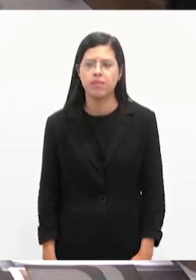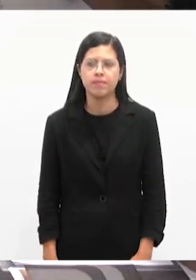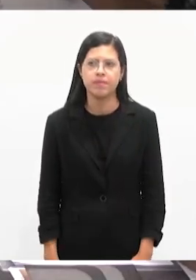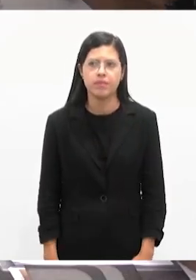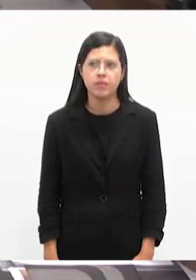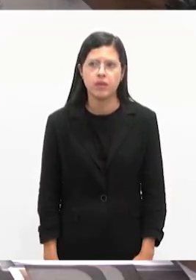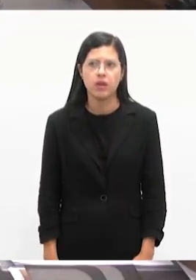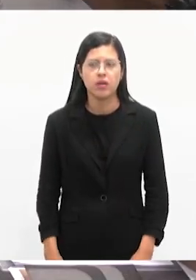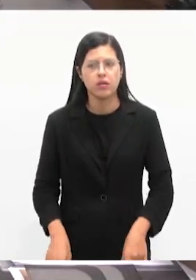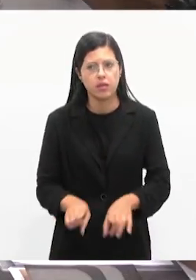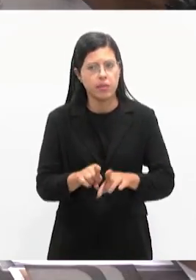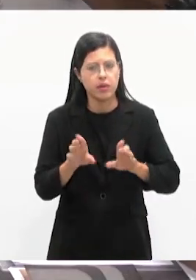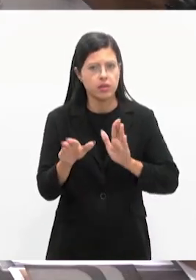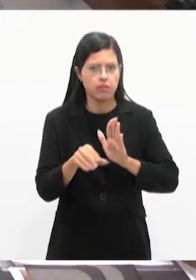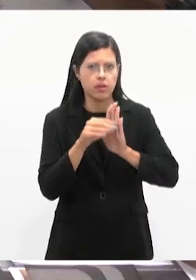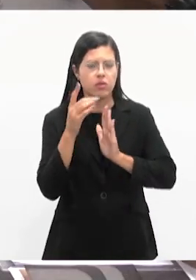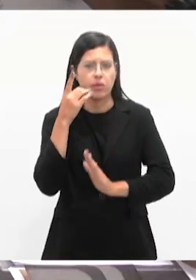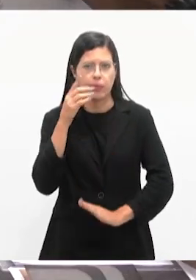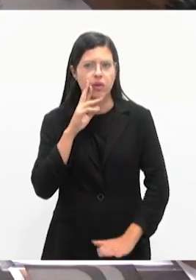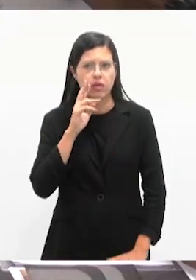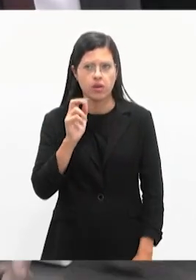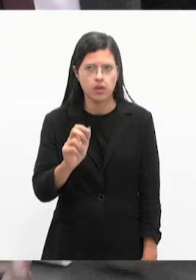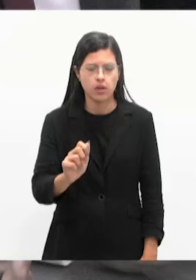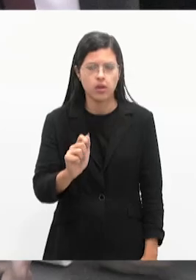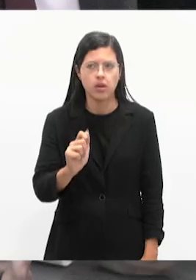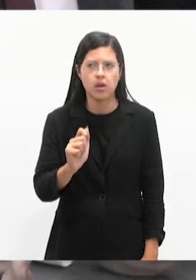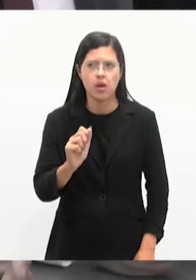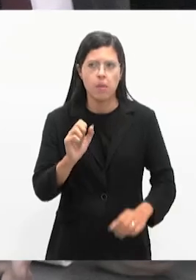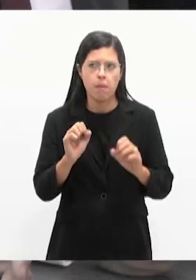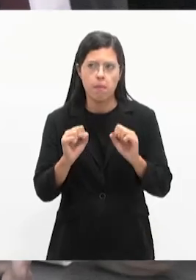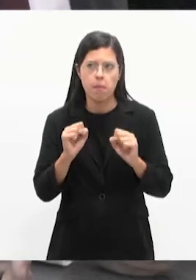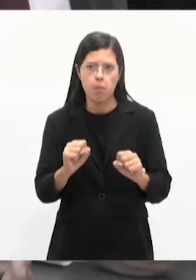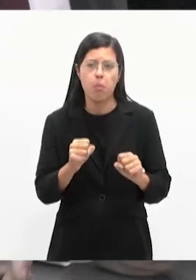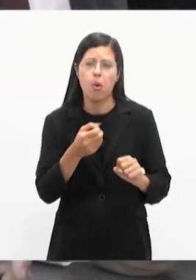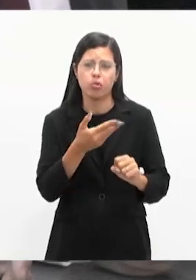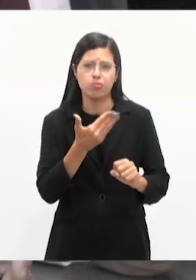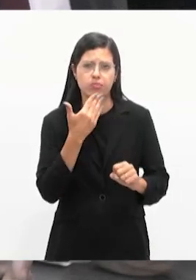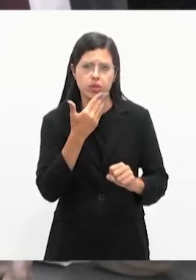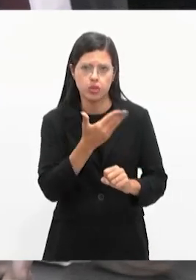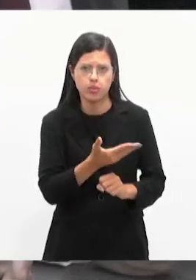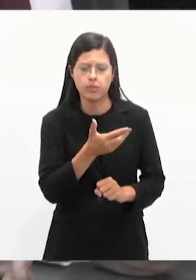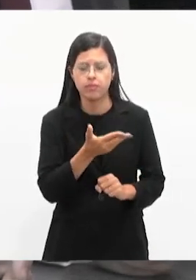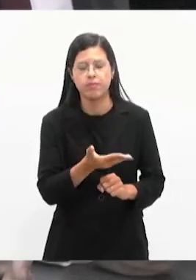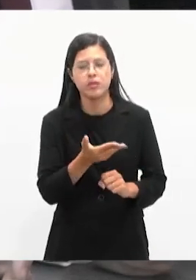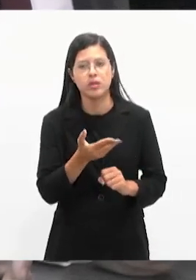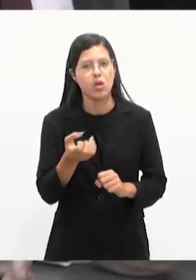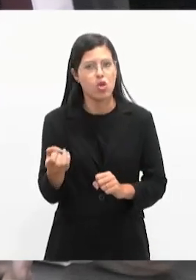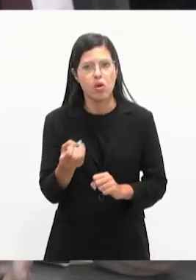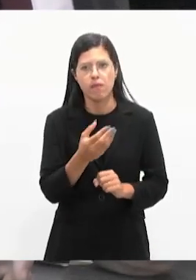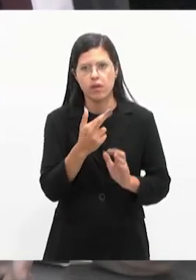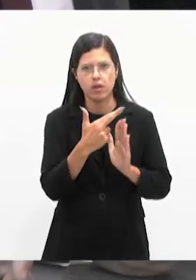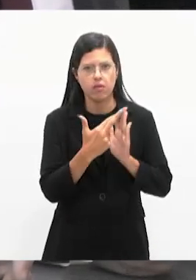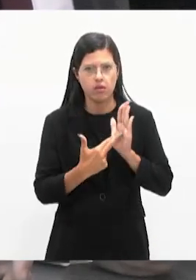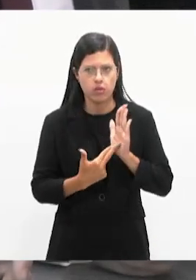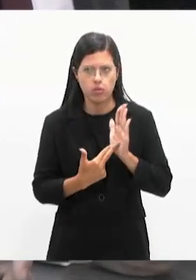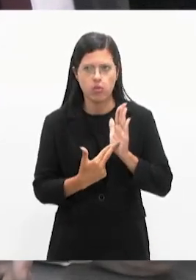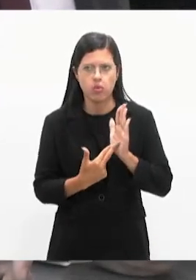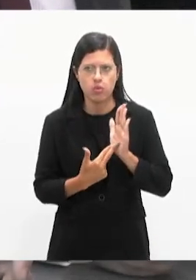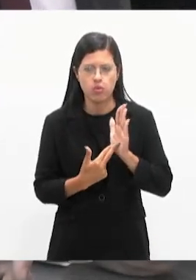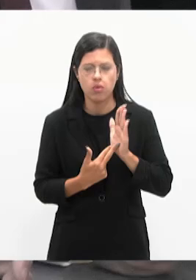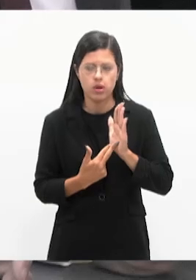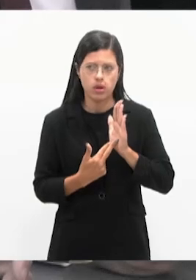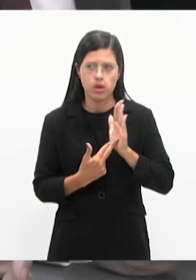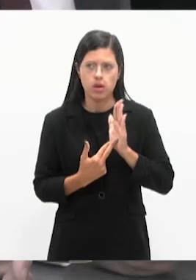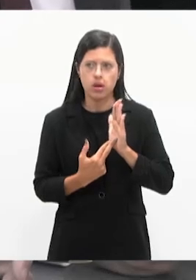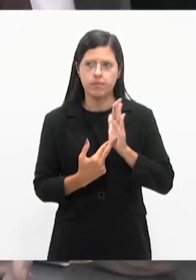Amorim. E posso, inclusive, designá-la nova relatora para poder Perfeito.